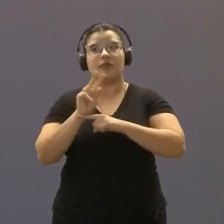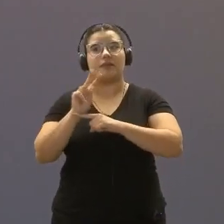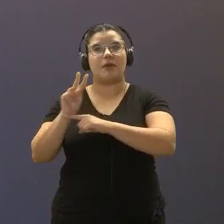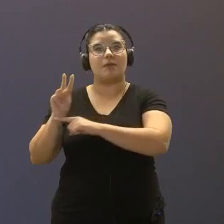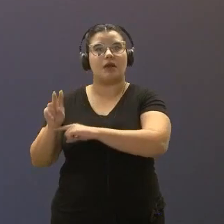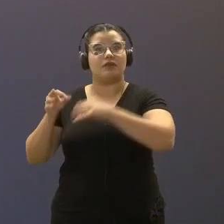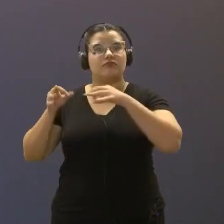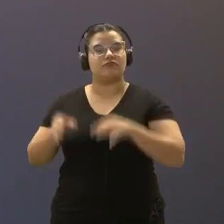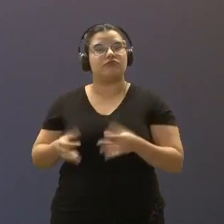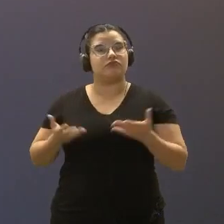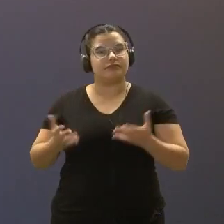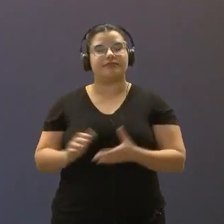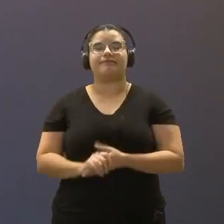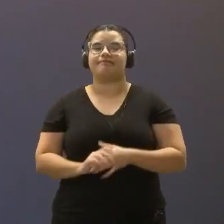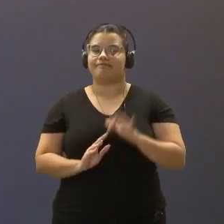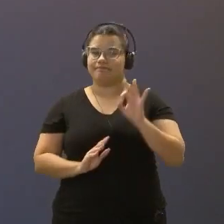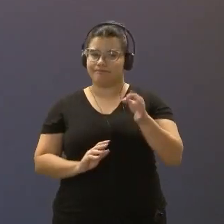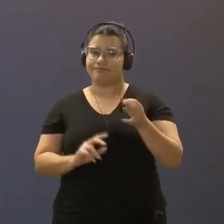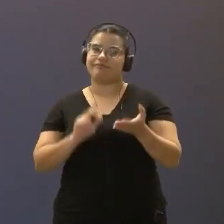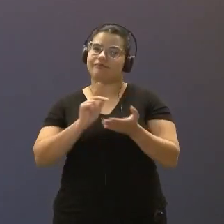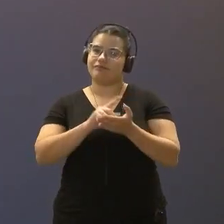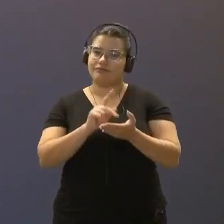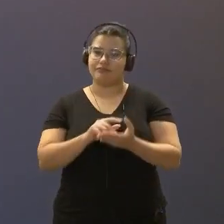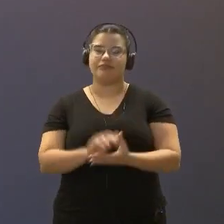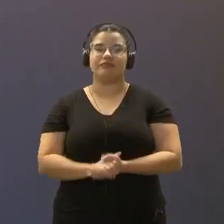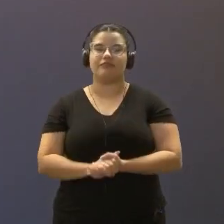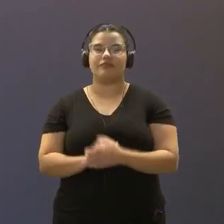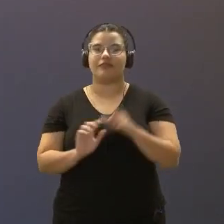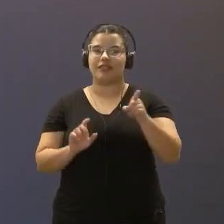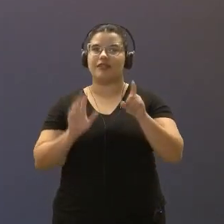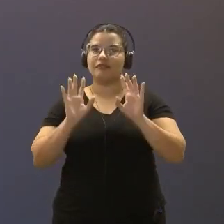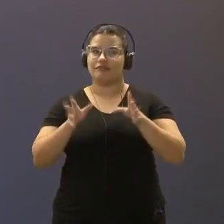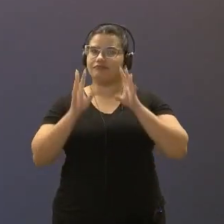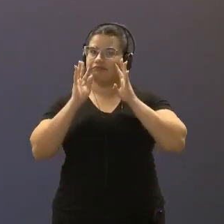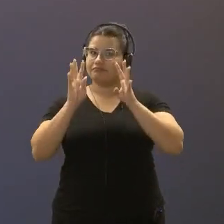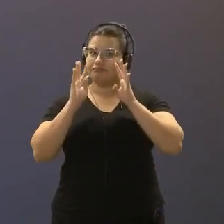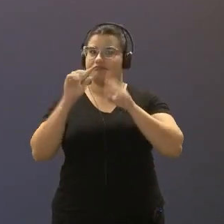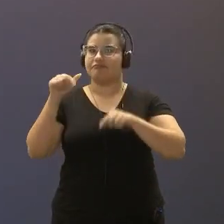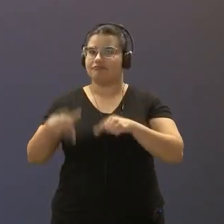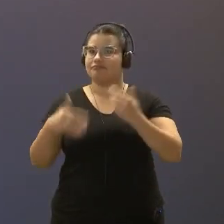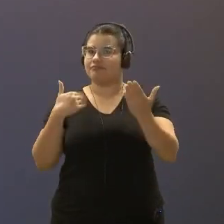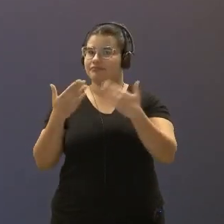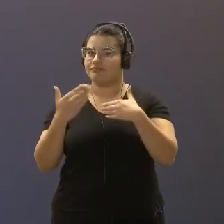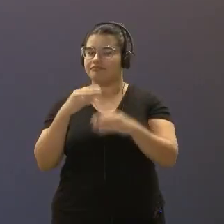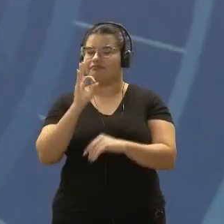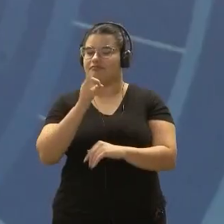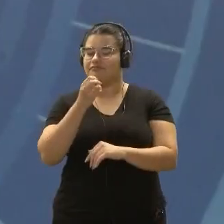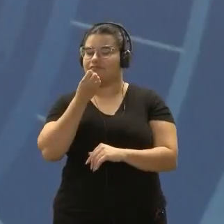monitorizados? É isso mesmo, Limila, você estava ouvindo aqui a nossa conversa.